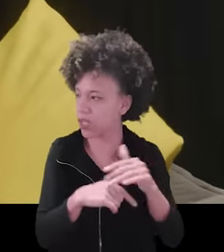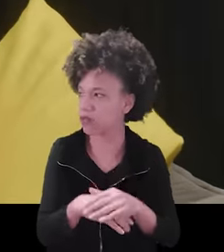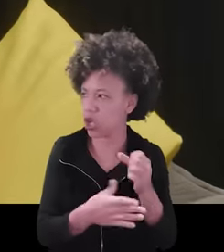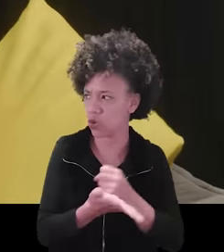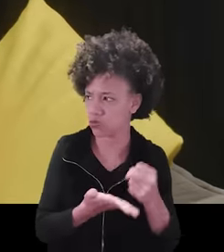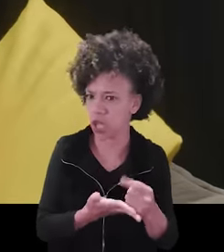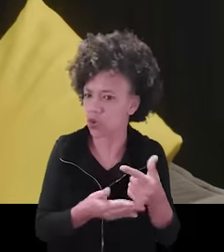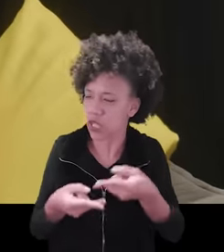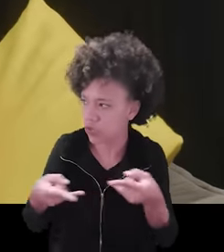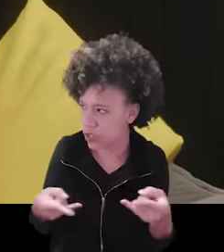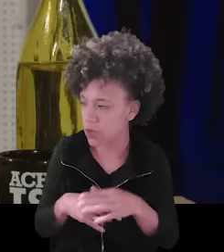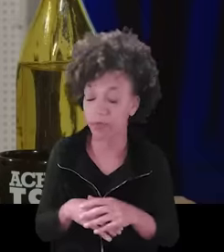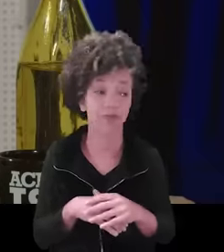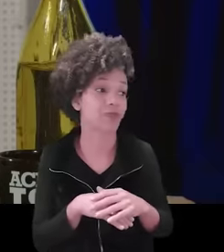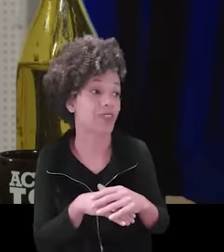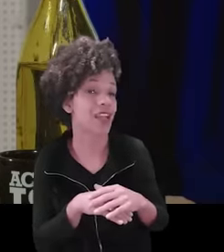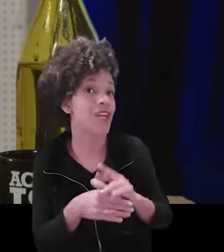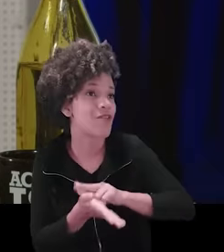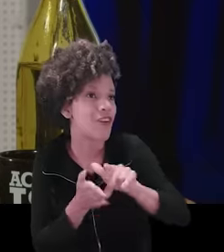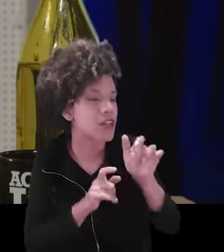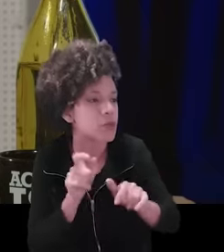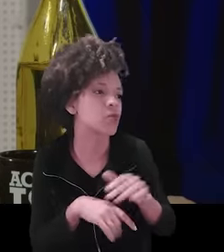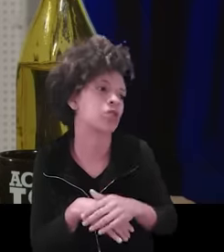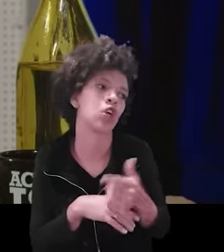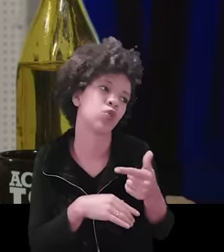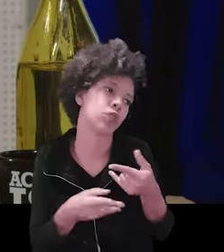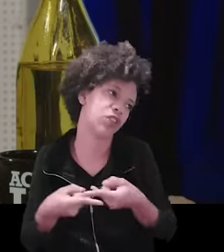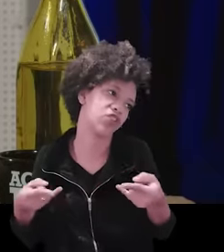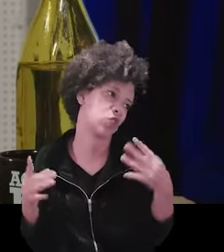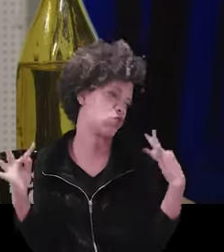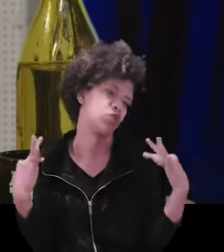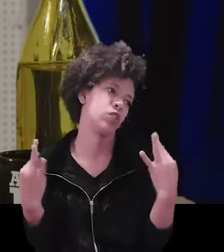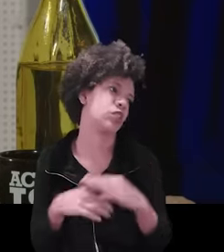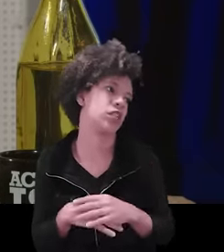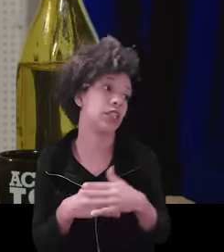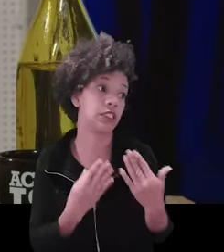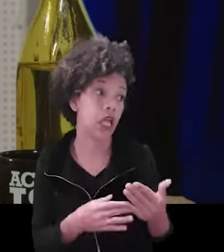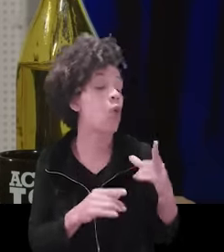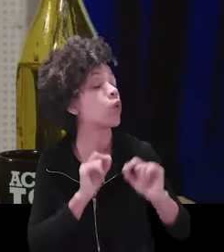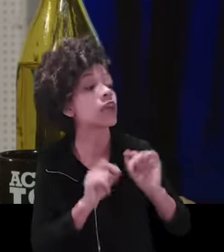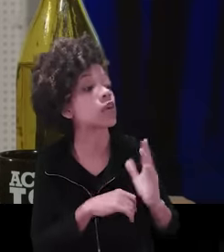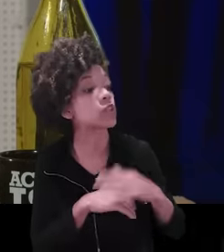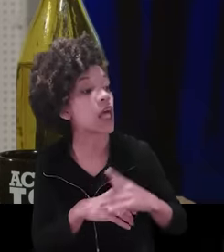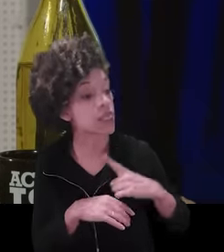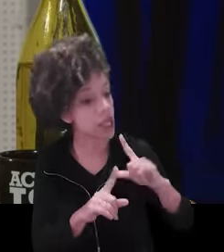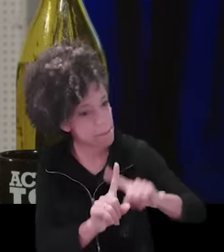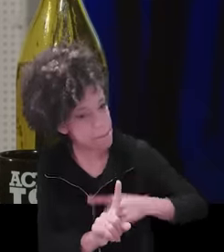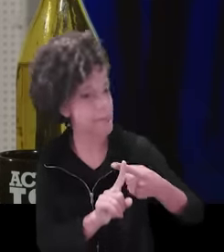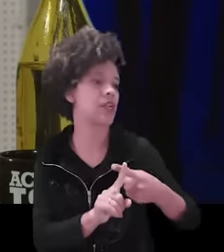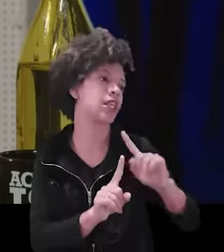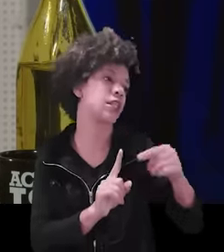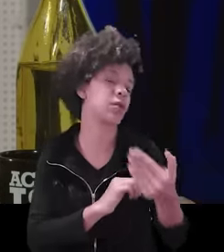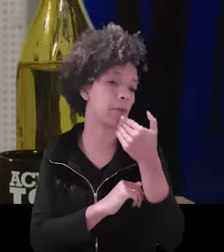cara contrata ele mesmo ele não e a maioria não fica com visto de turista igual a grande maioria nesse caso ele da